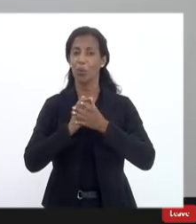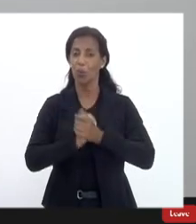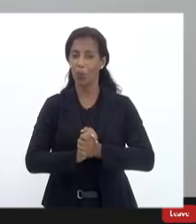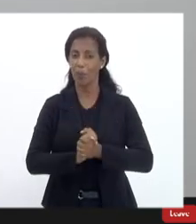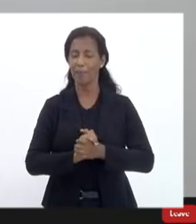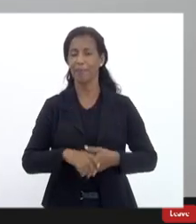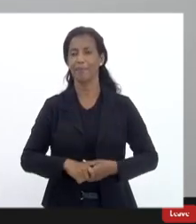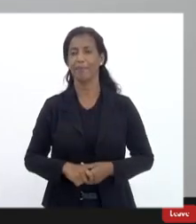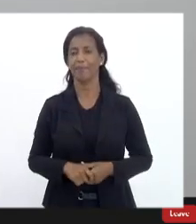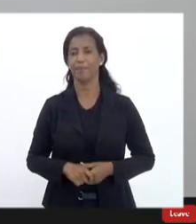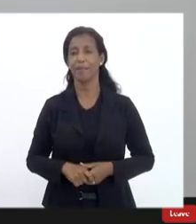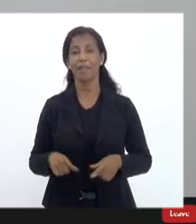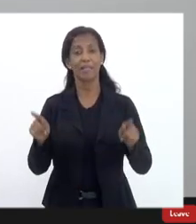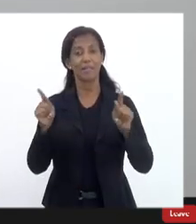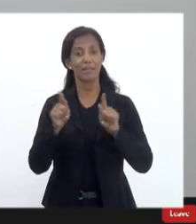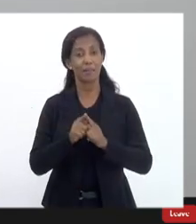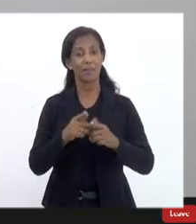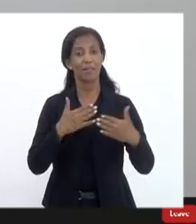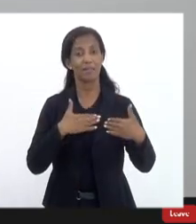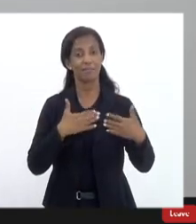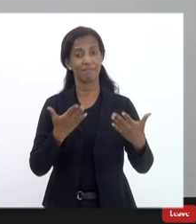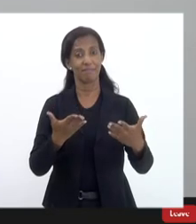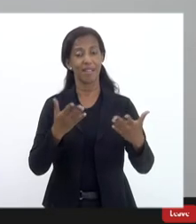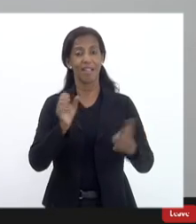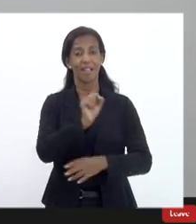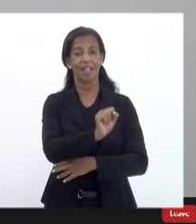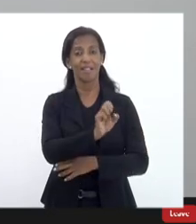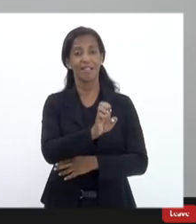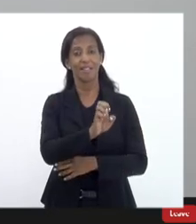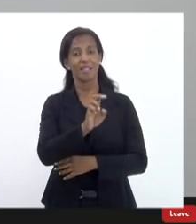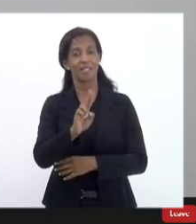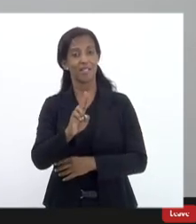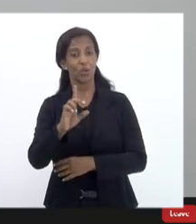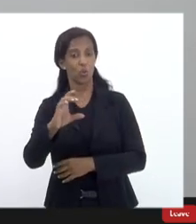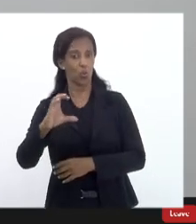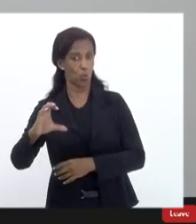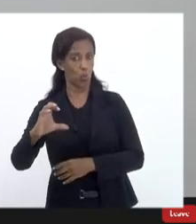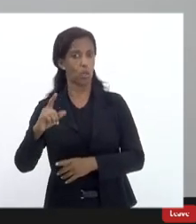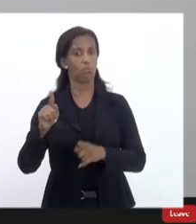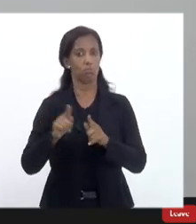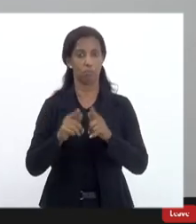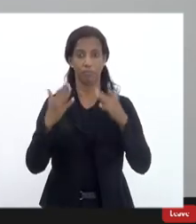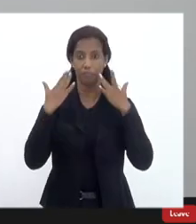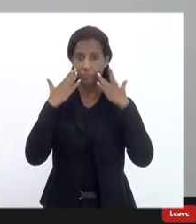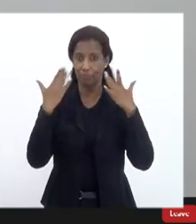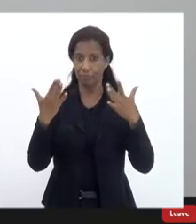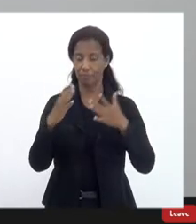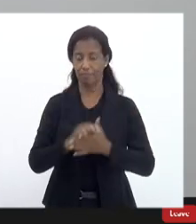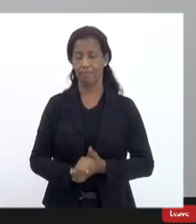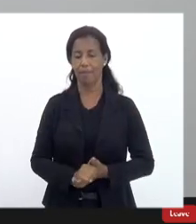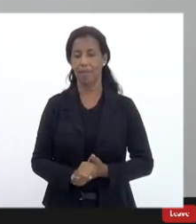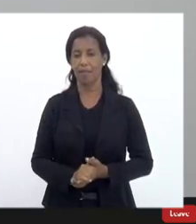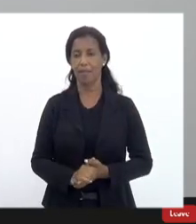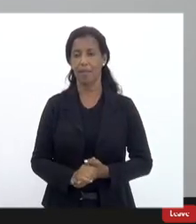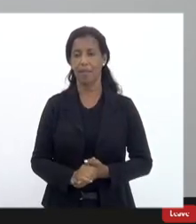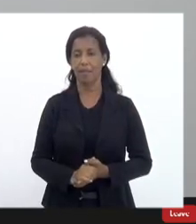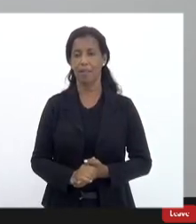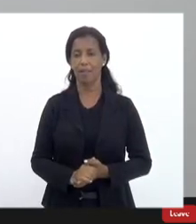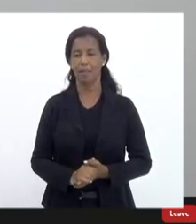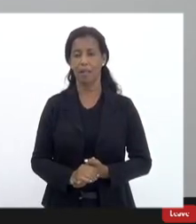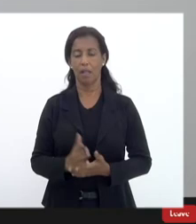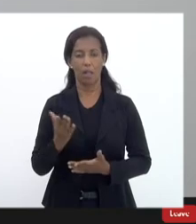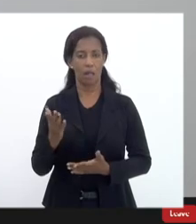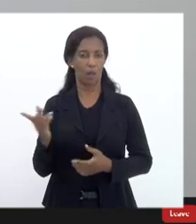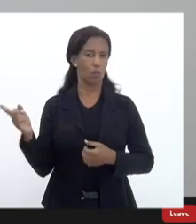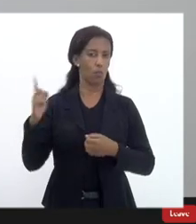Quero também saudar a SEDUC, claro, antes manifestar também os votos de recuperação a mais